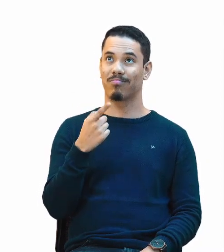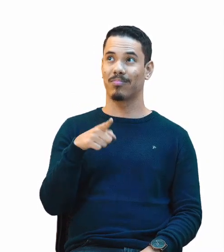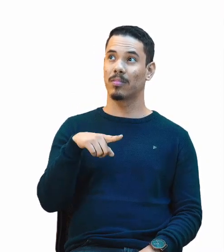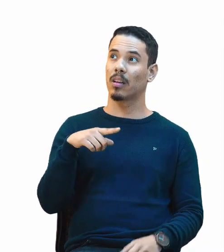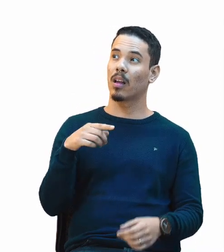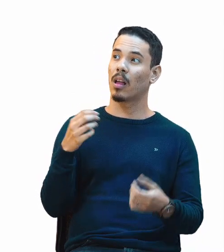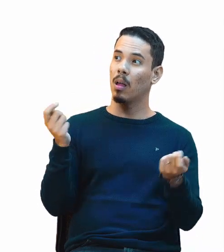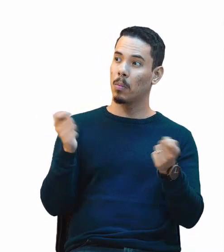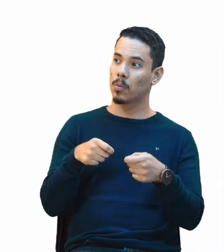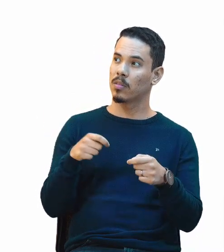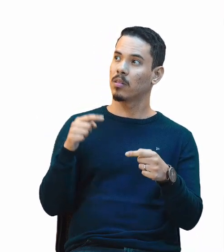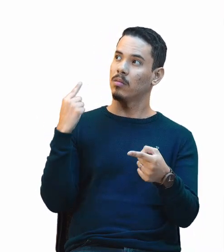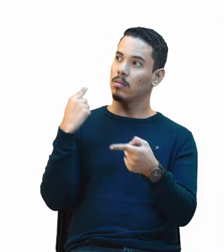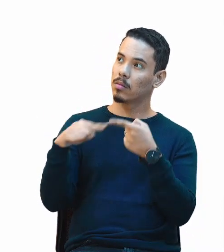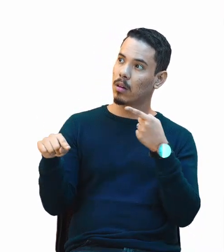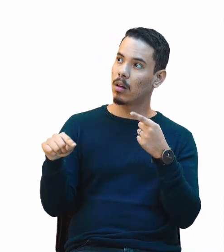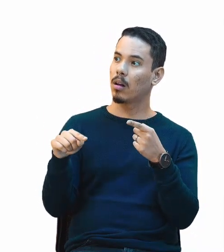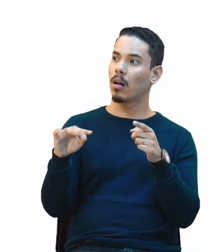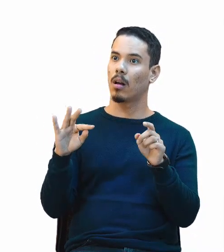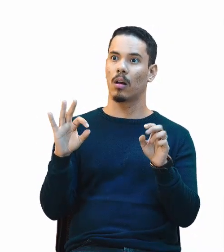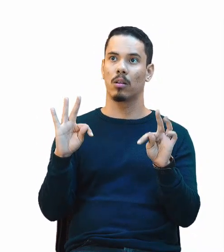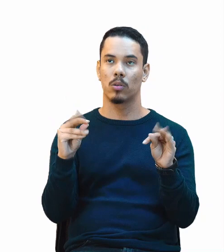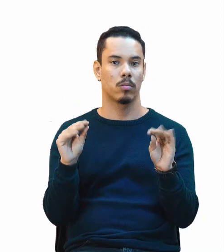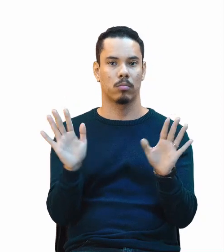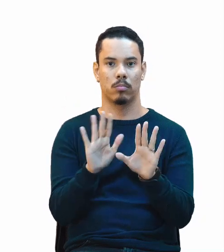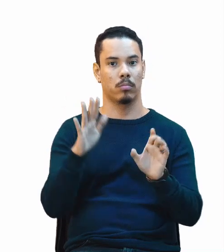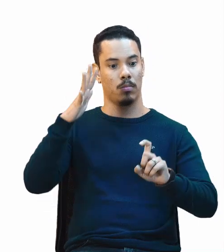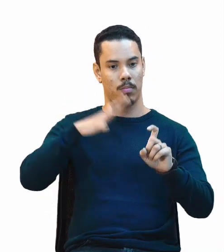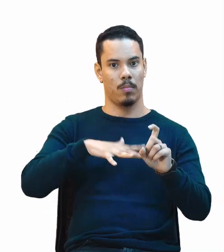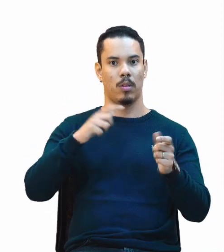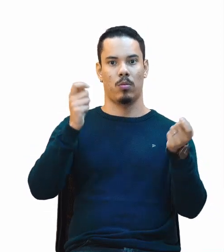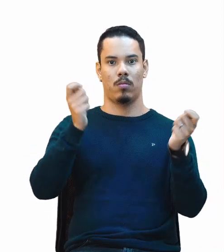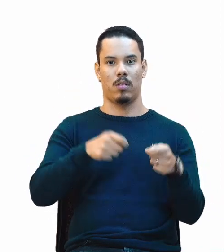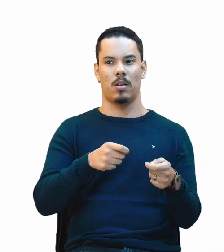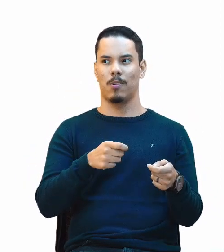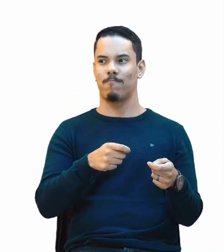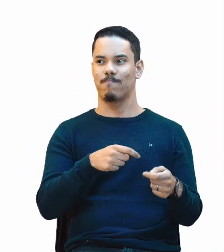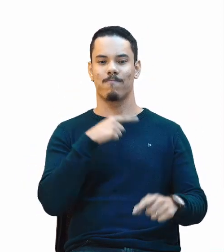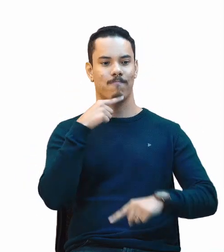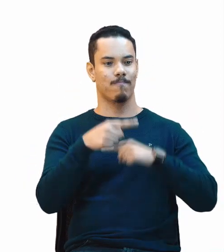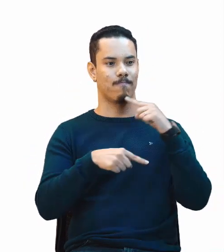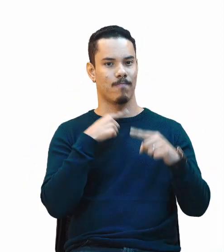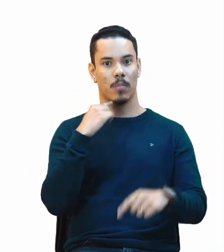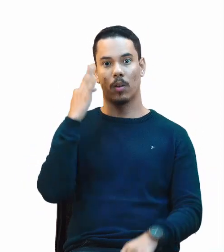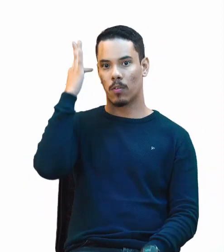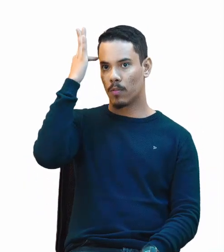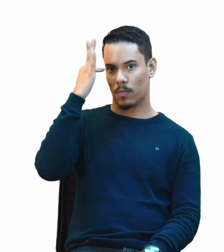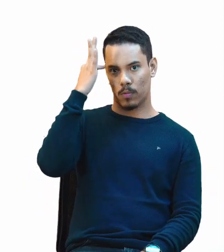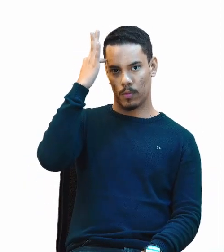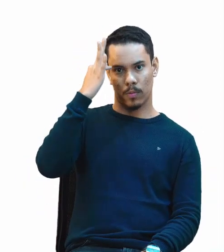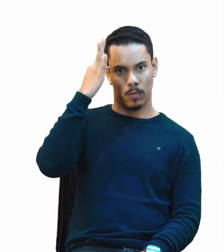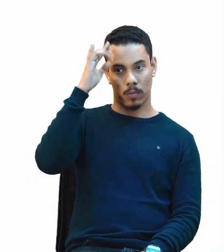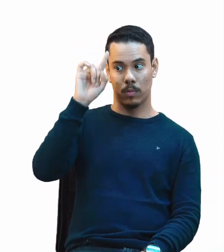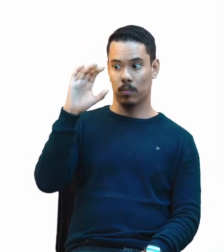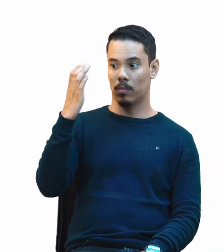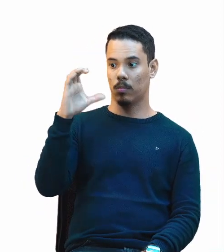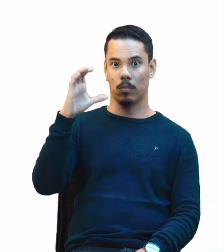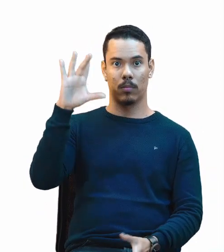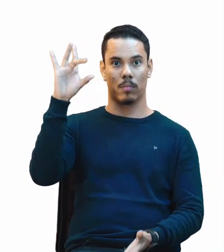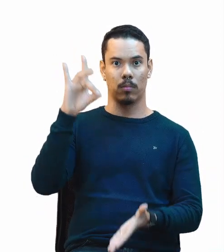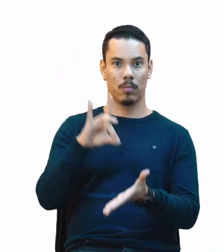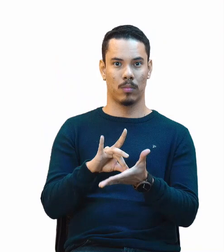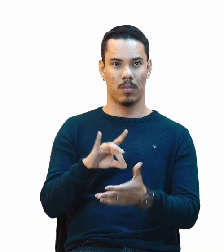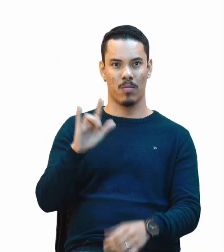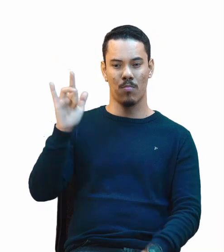o mito é uma narrativa que se questiona e a filosofia é uma ciência inútil. Será,